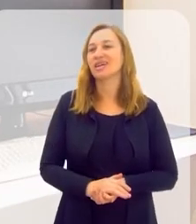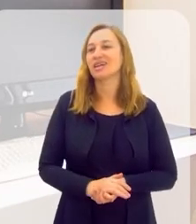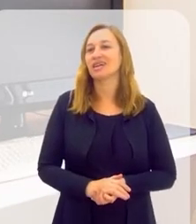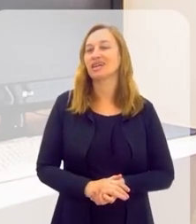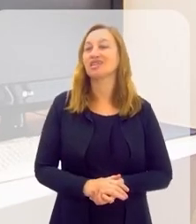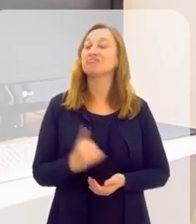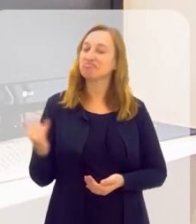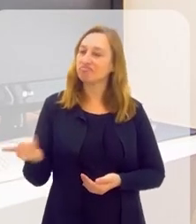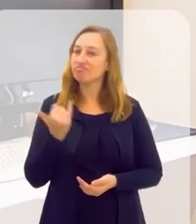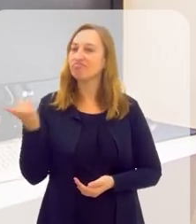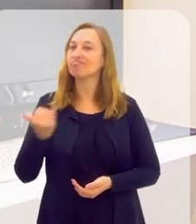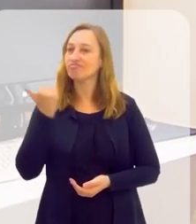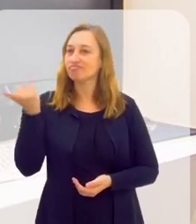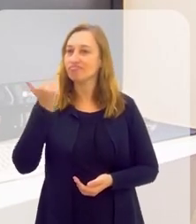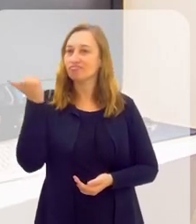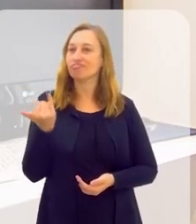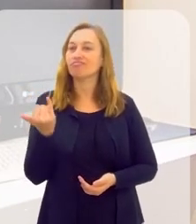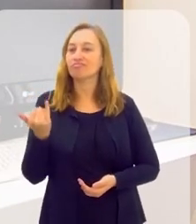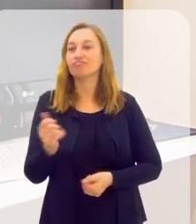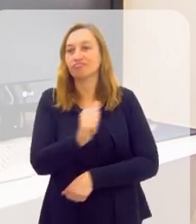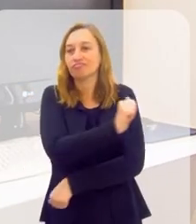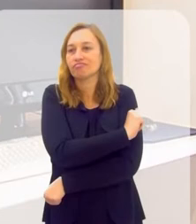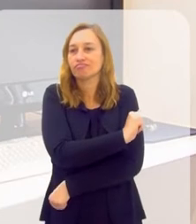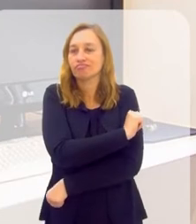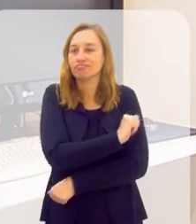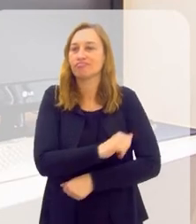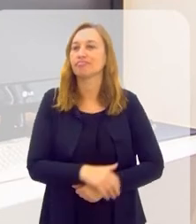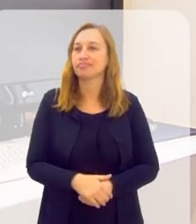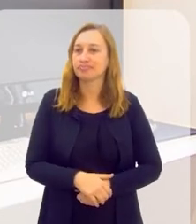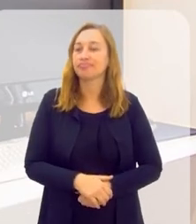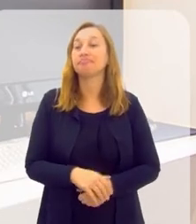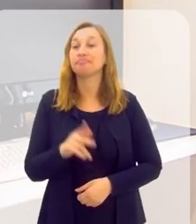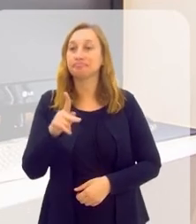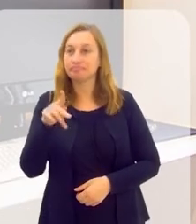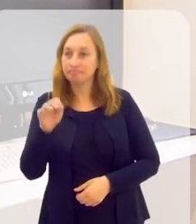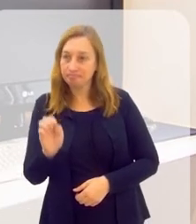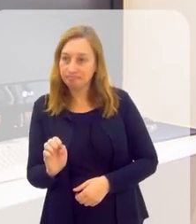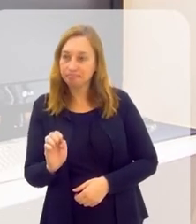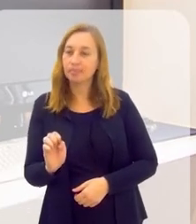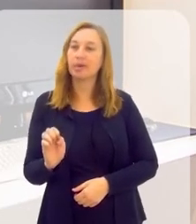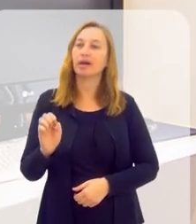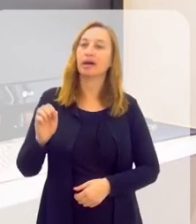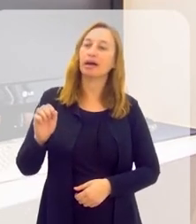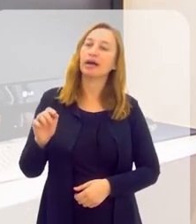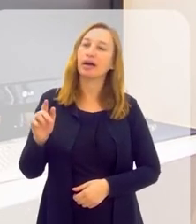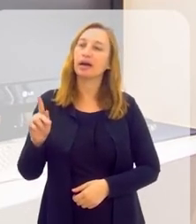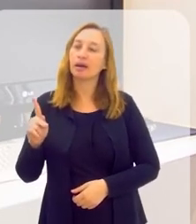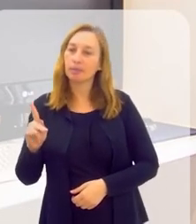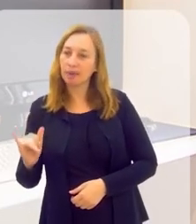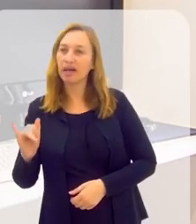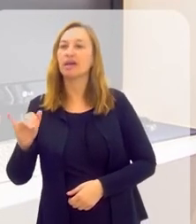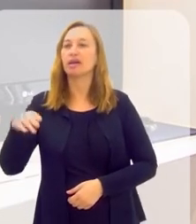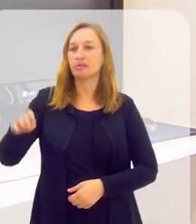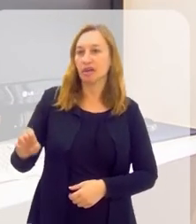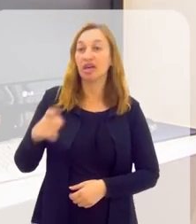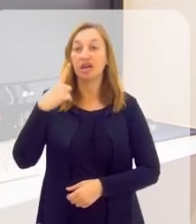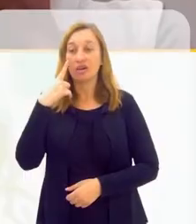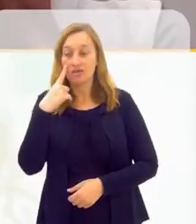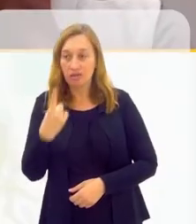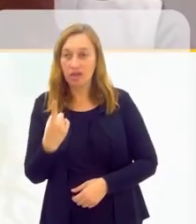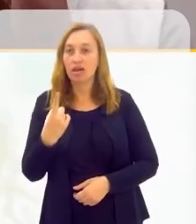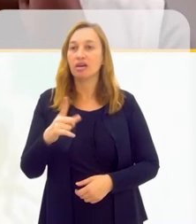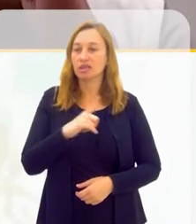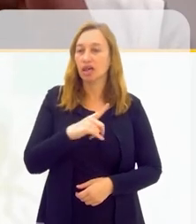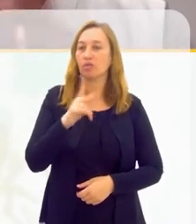é de extrema importância. Até para os alunos e para os pais que têm essa resistência, verem